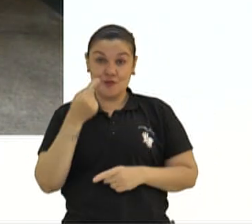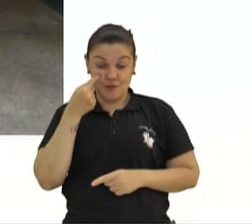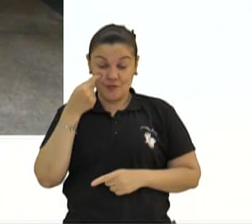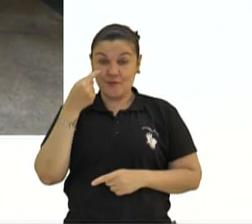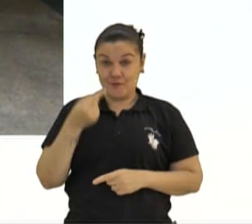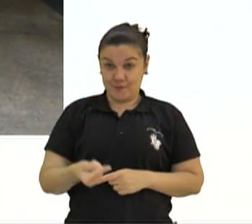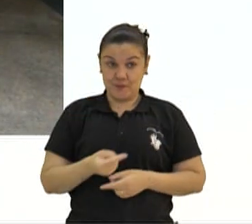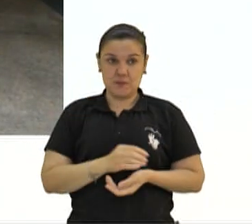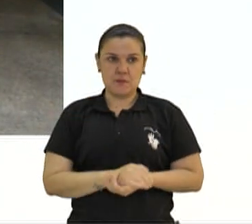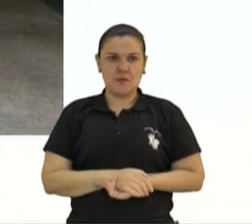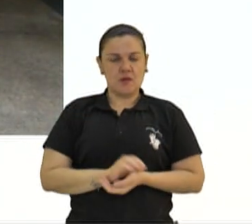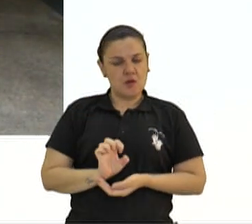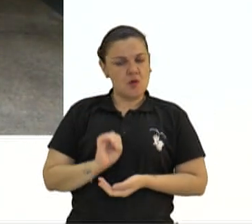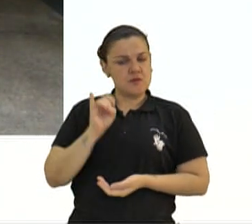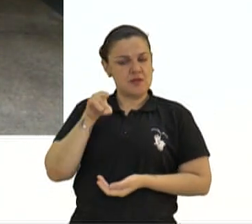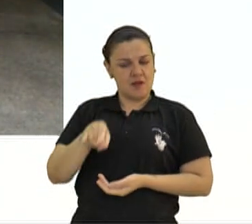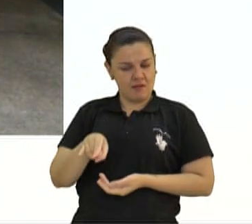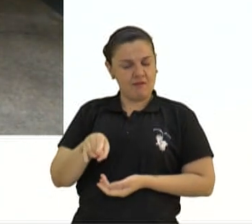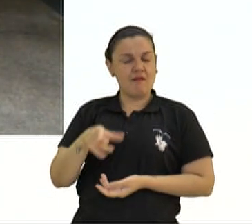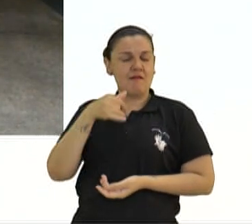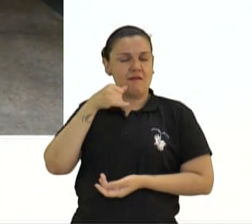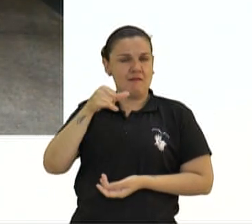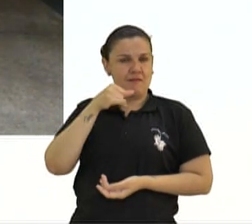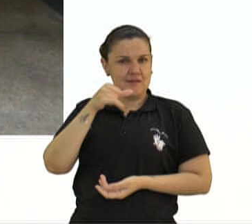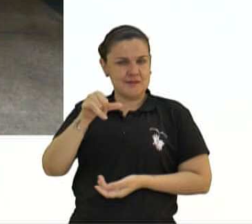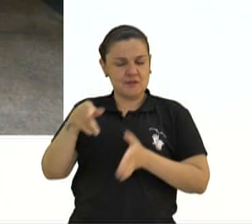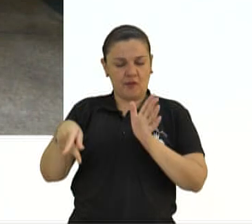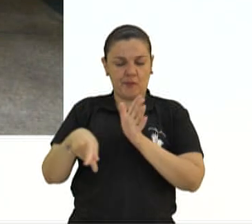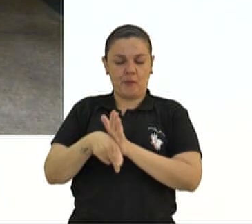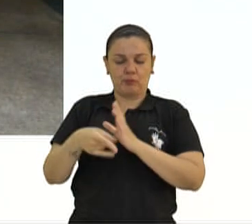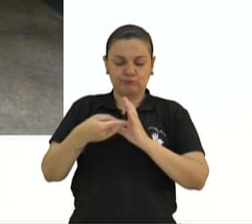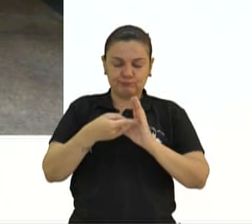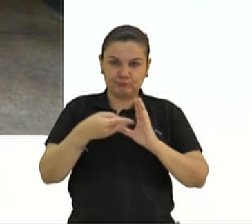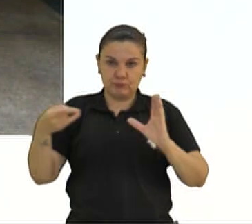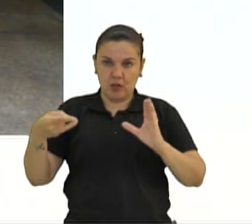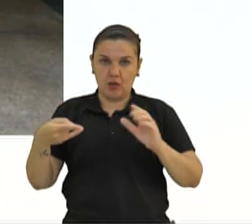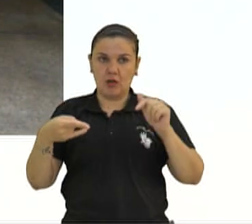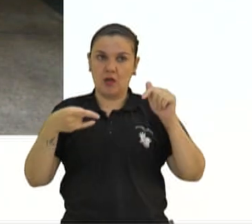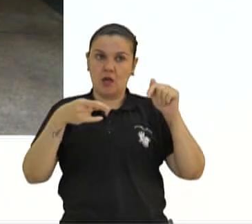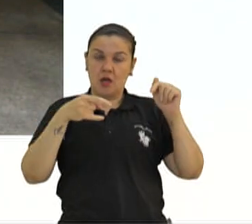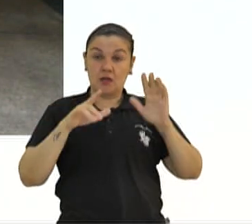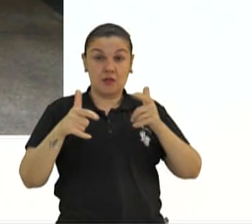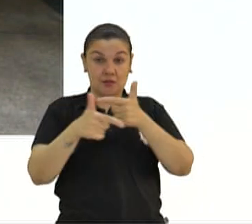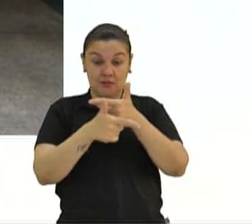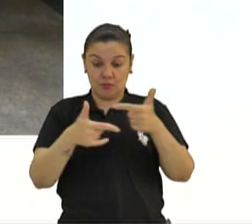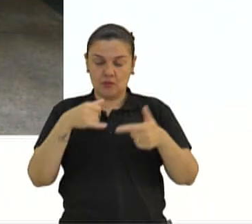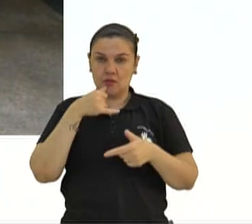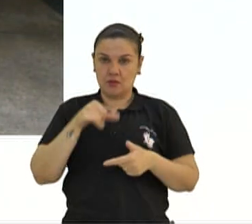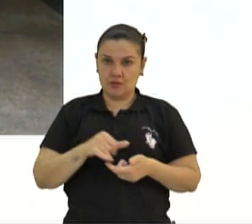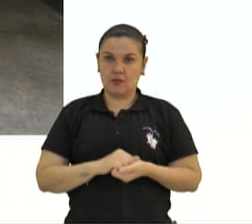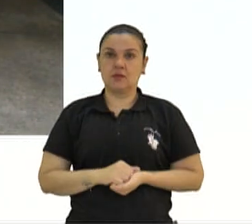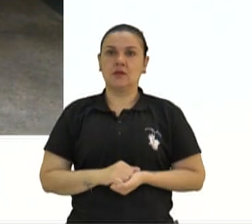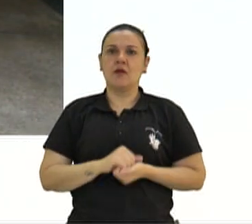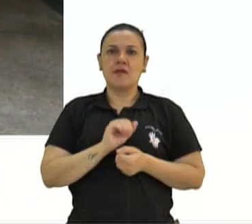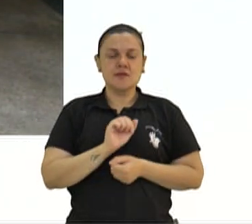Né? Ok. Se lá a energia elétrica gerava magnetismo, numa época em que não há energia elétrica disponível, será que